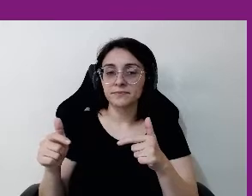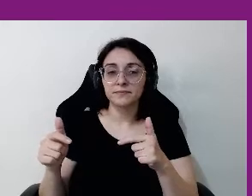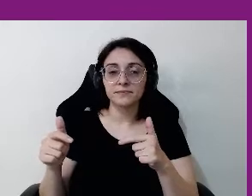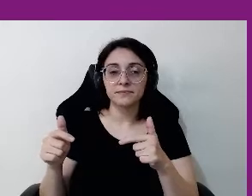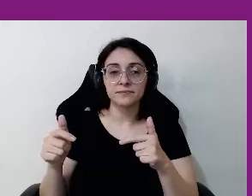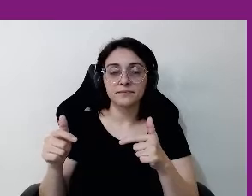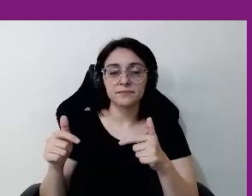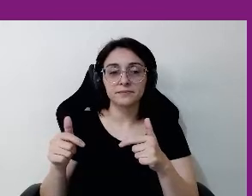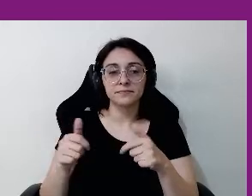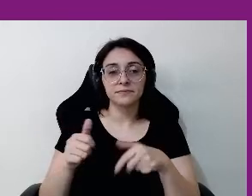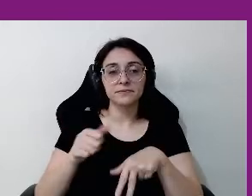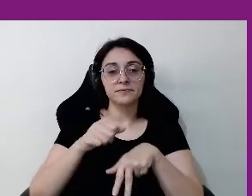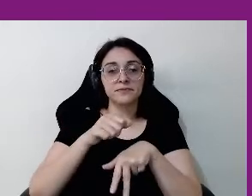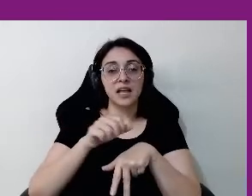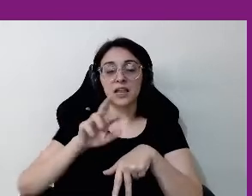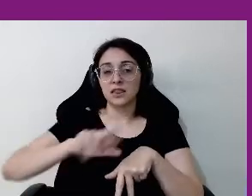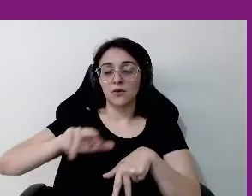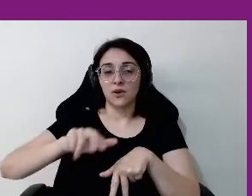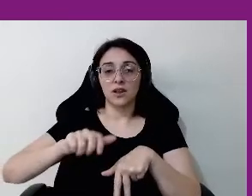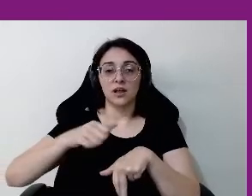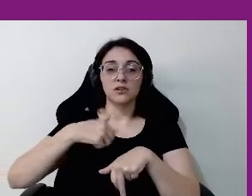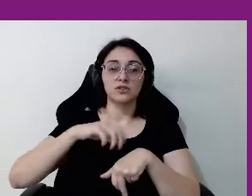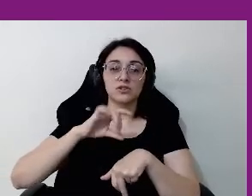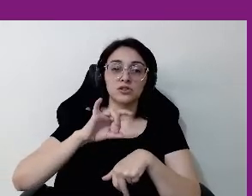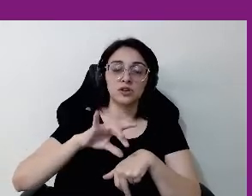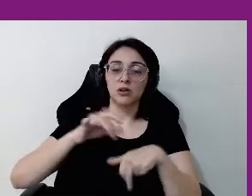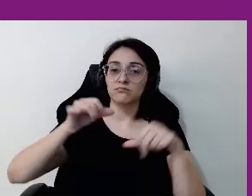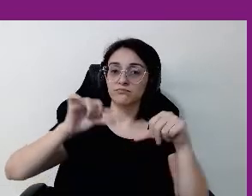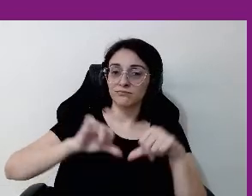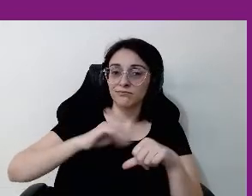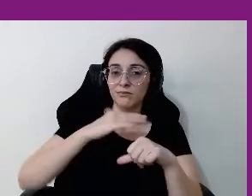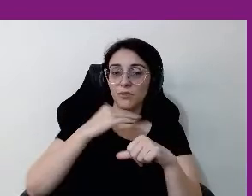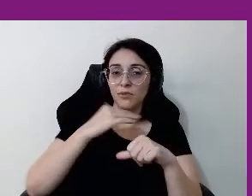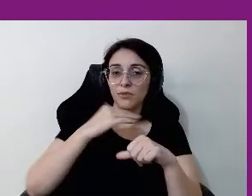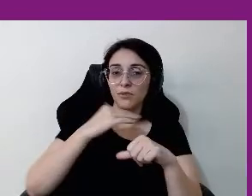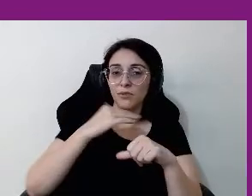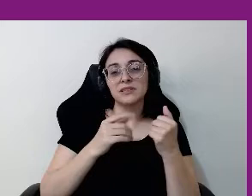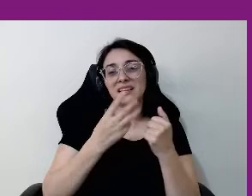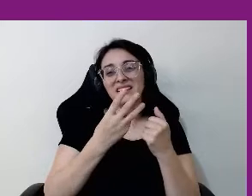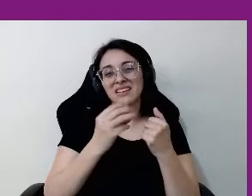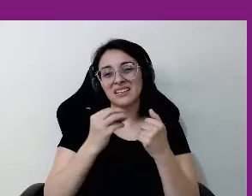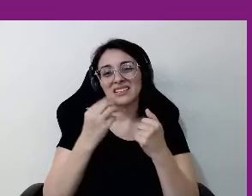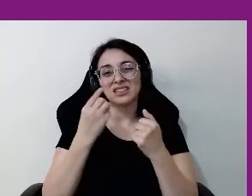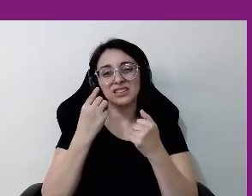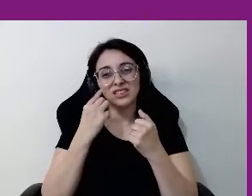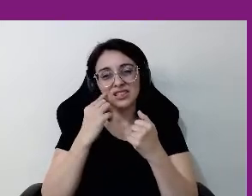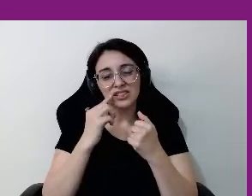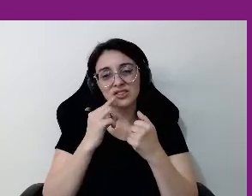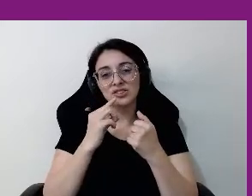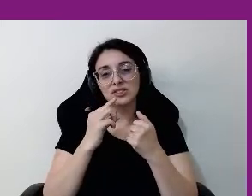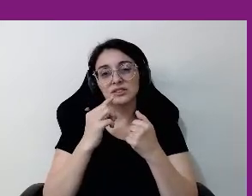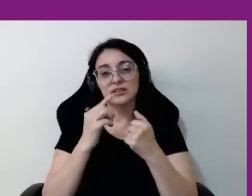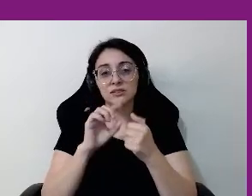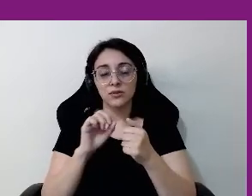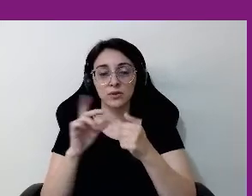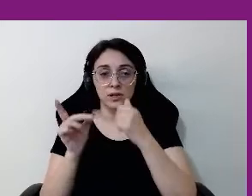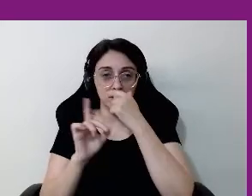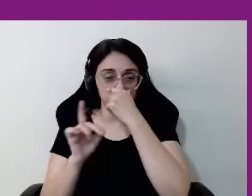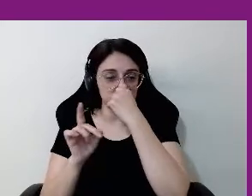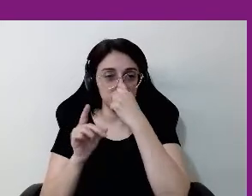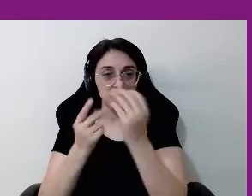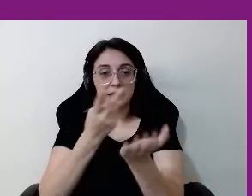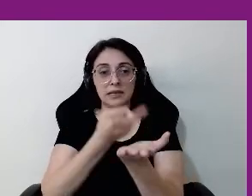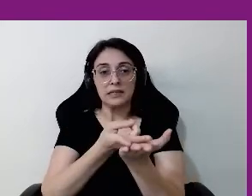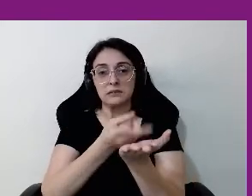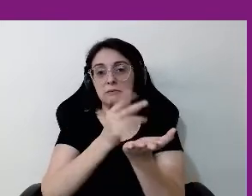a ventilação não automática associada com pior mortalidade, tanto em 30 dias como não, e um período de